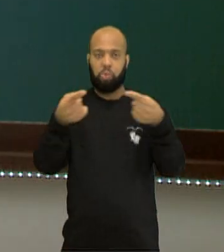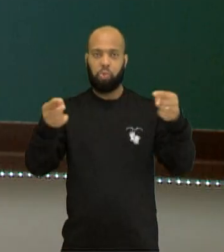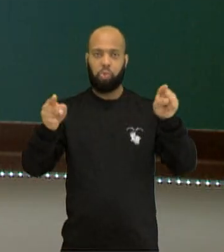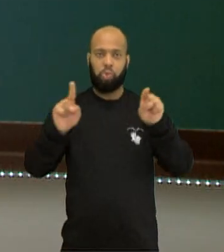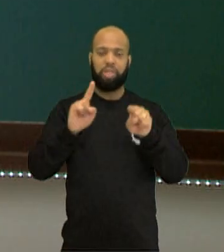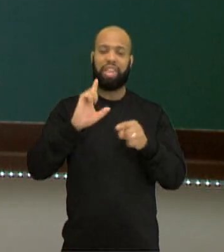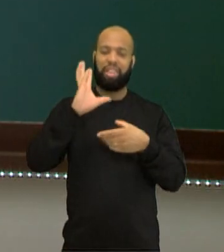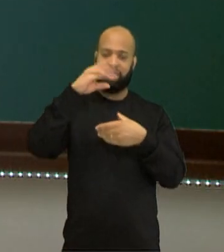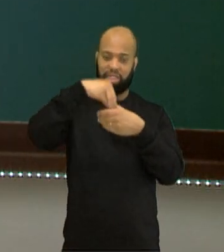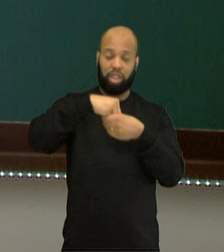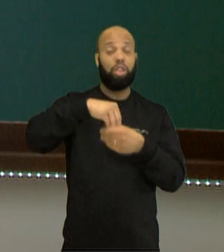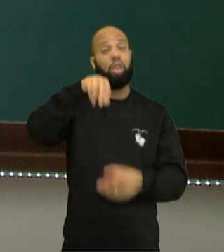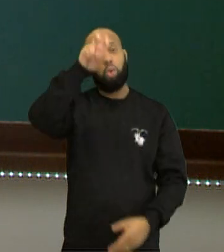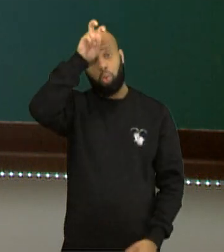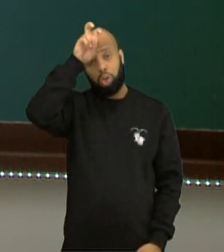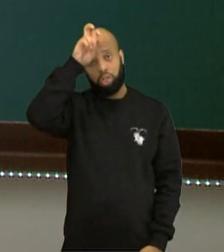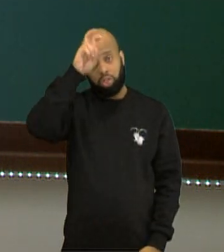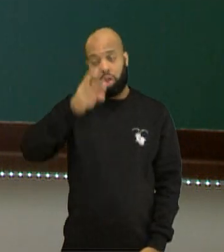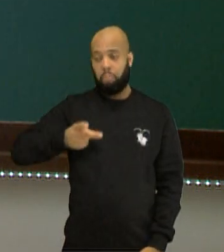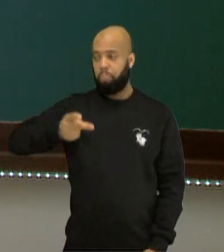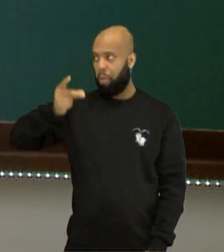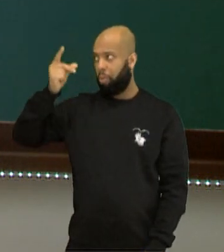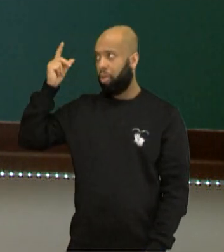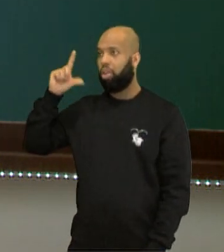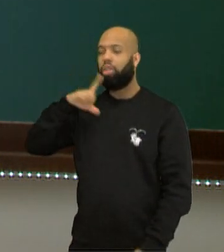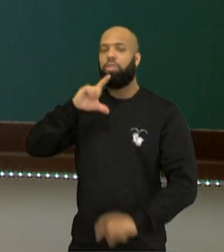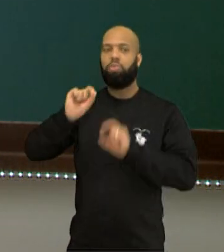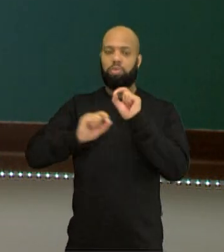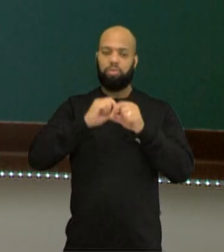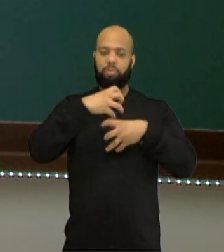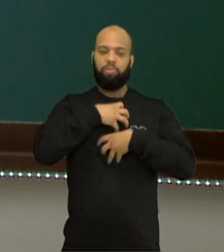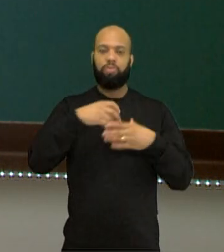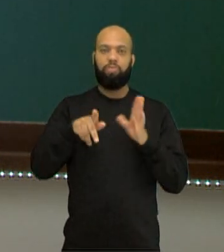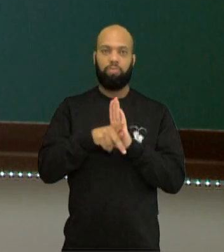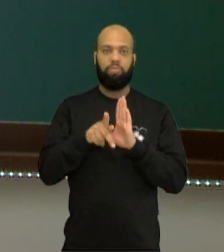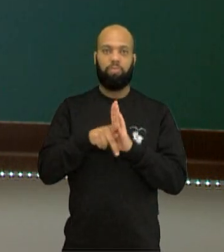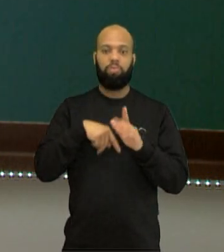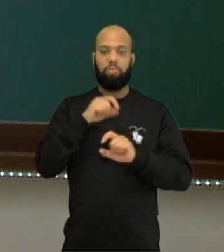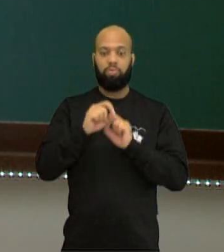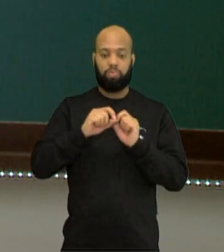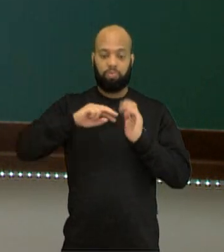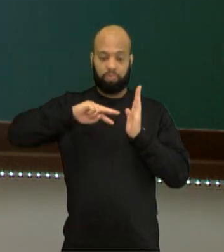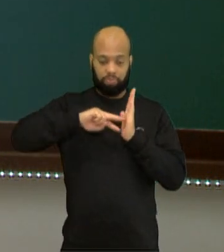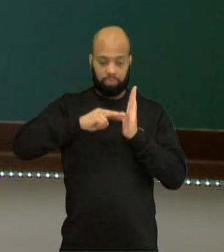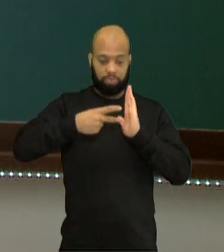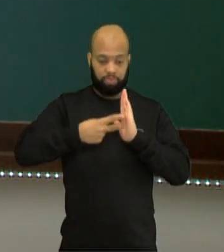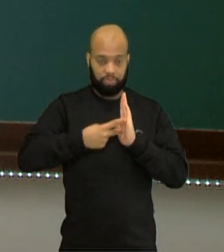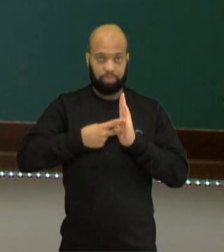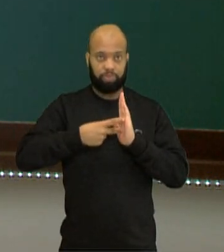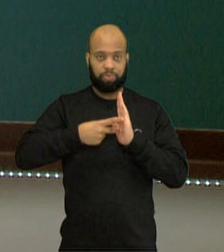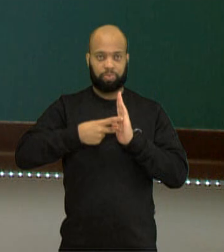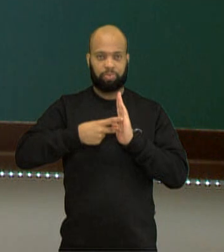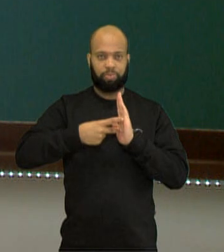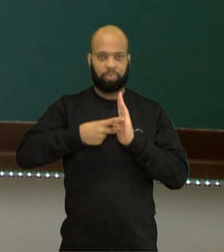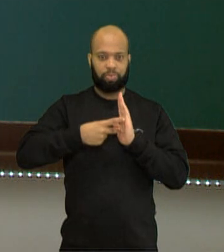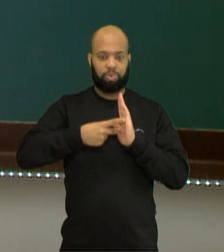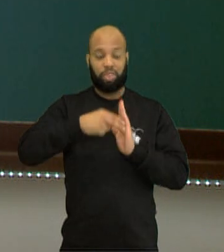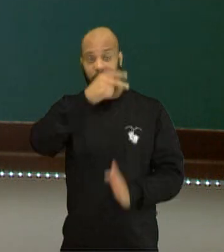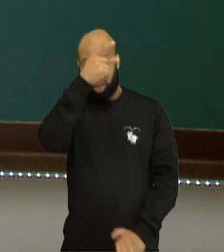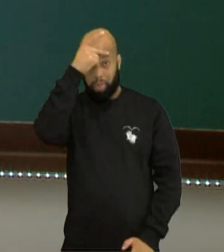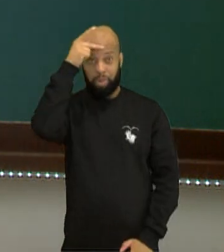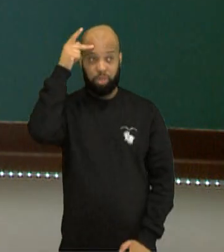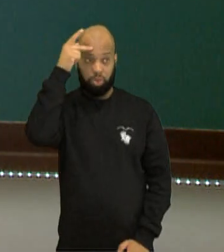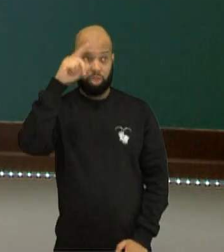do Egito Antigo, ela tinha um tom mais espiritual, ou seja, era uma manifestação que trazia a